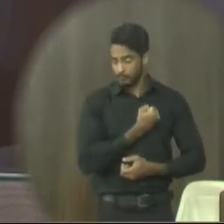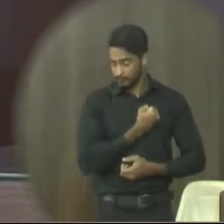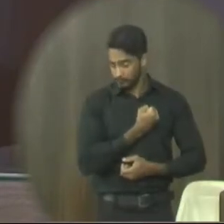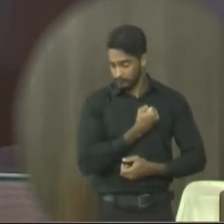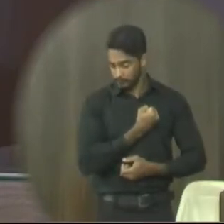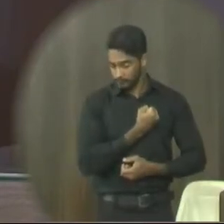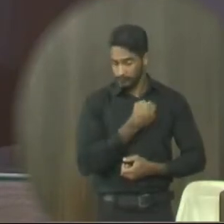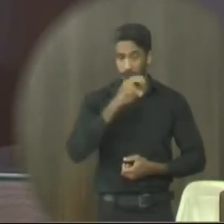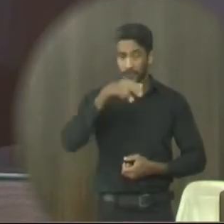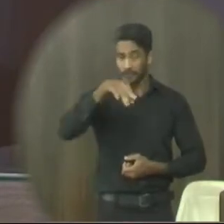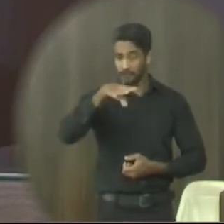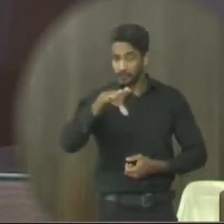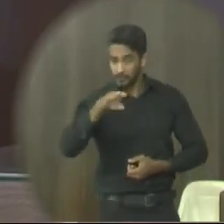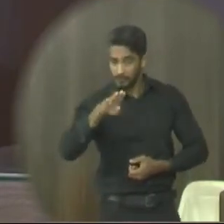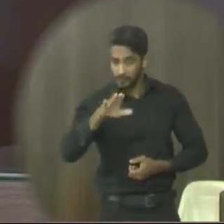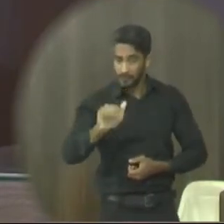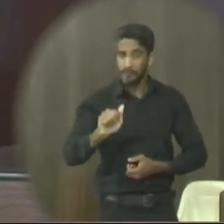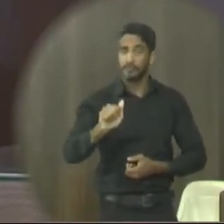Núbia Bruno da Silva,